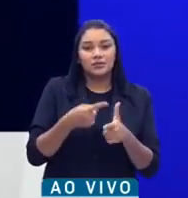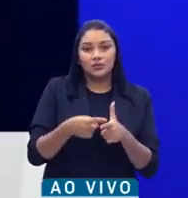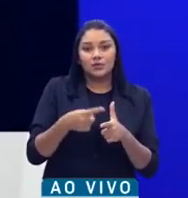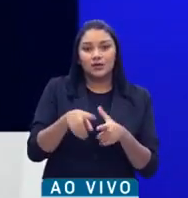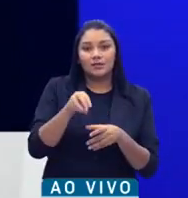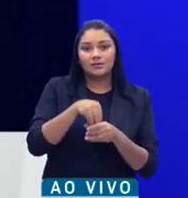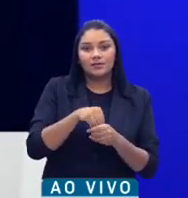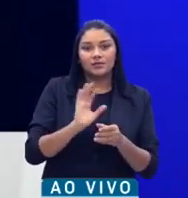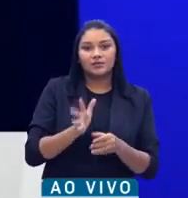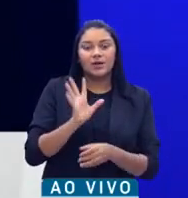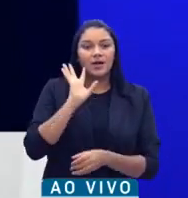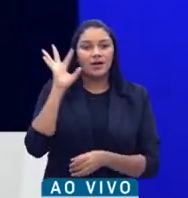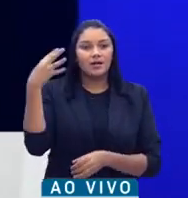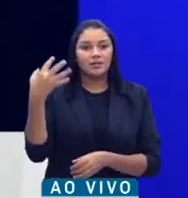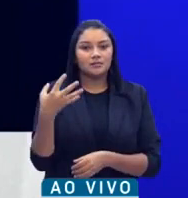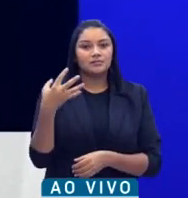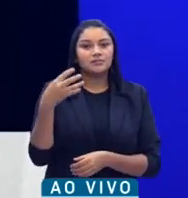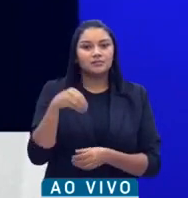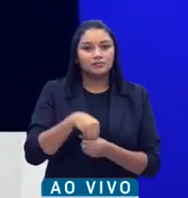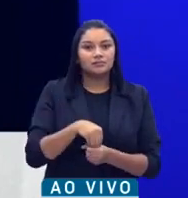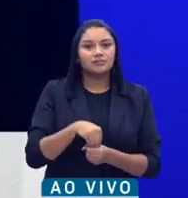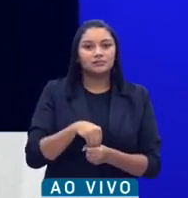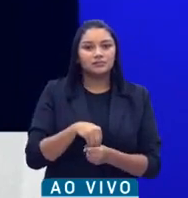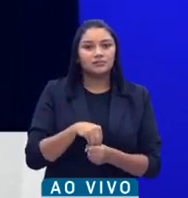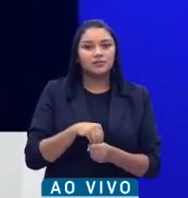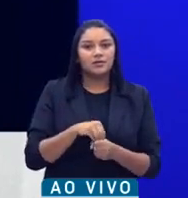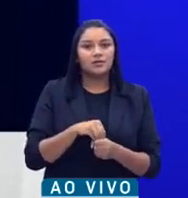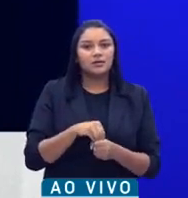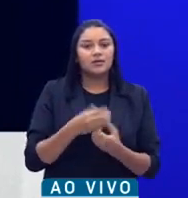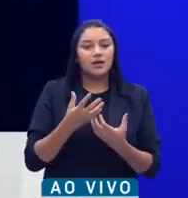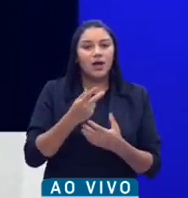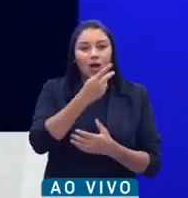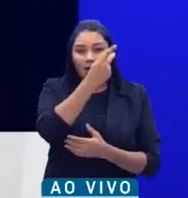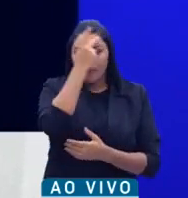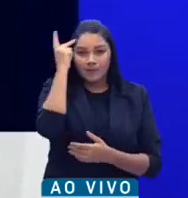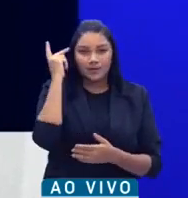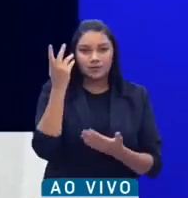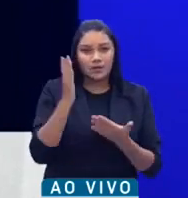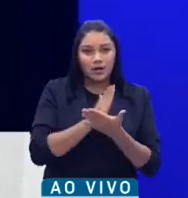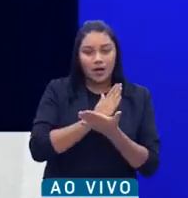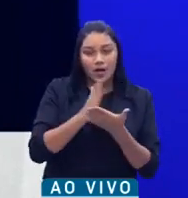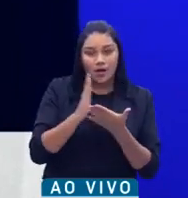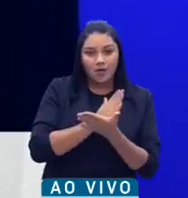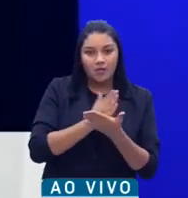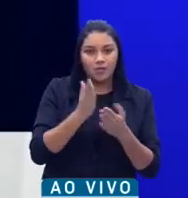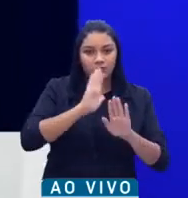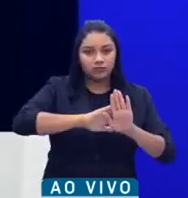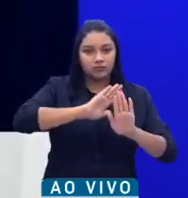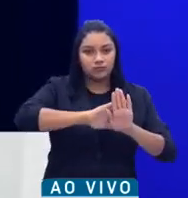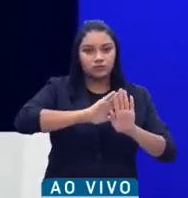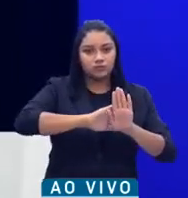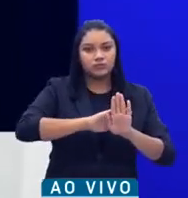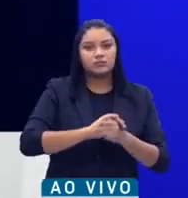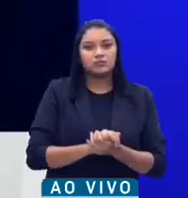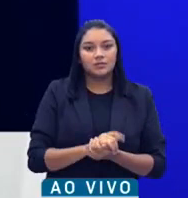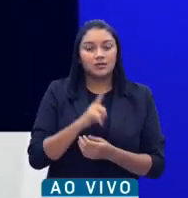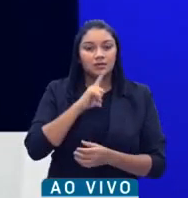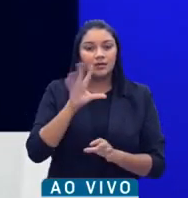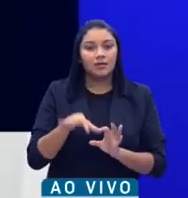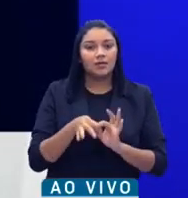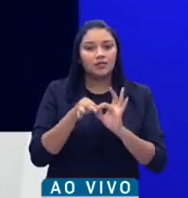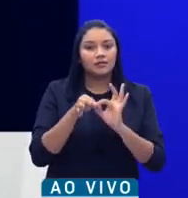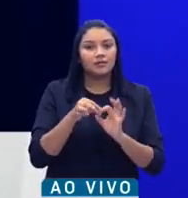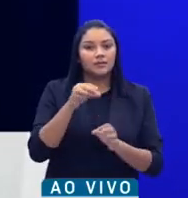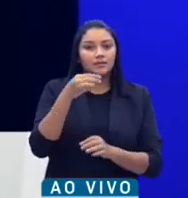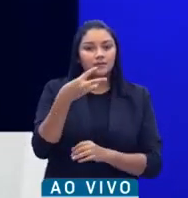sendo resolvidos, mesmo com algumas pessoas torcendo contra. Nós estamos tendo uma união por parte dos nossos